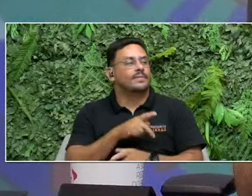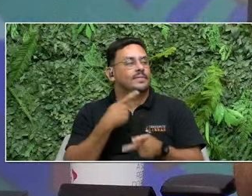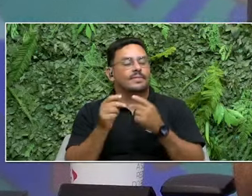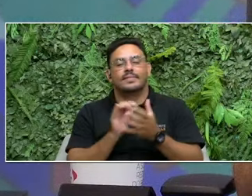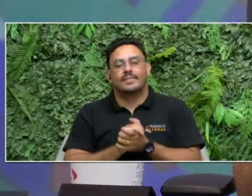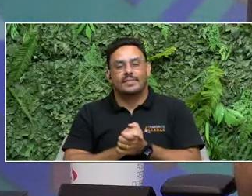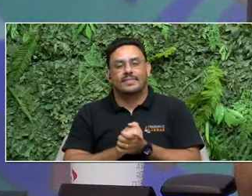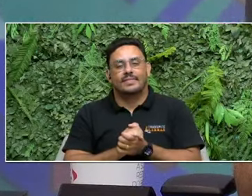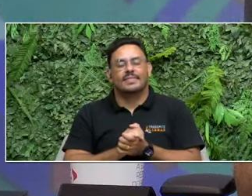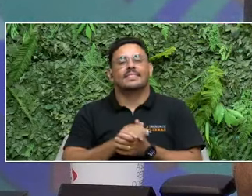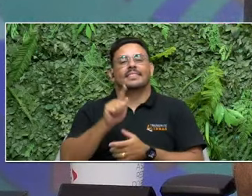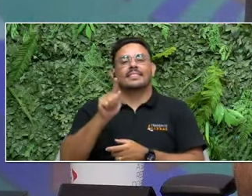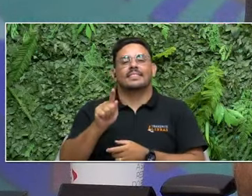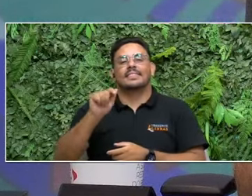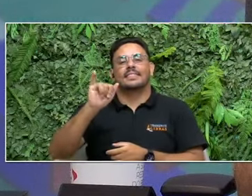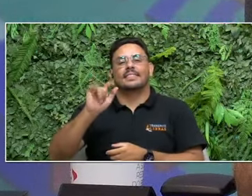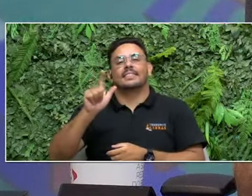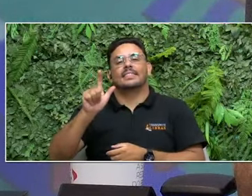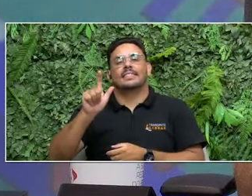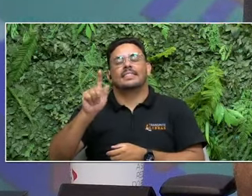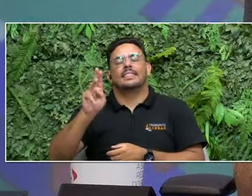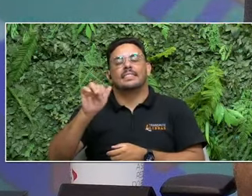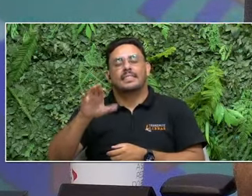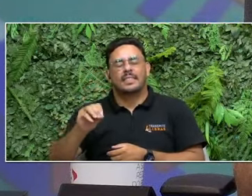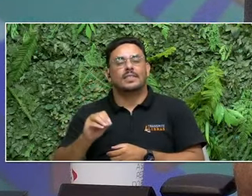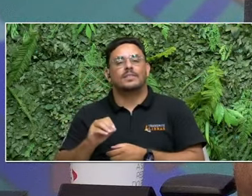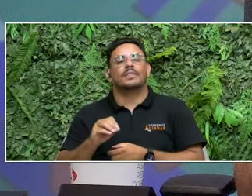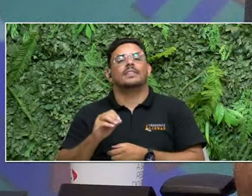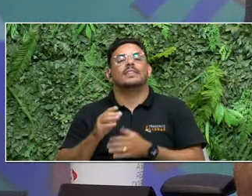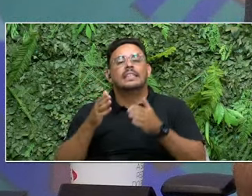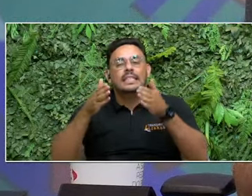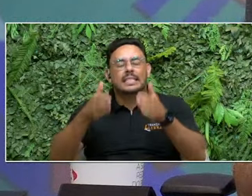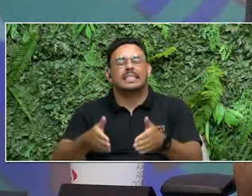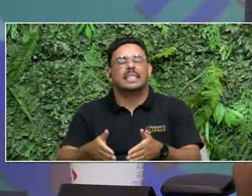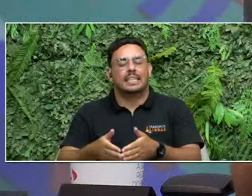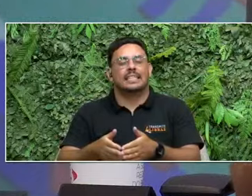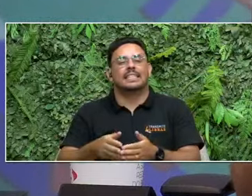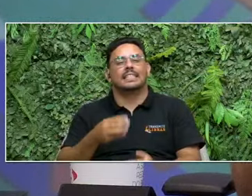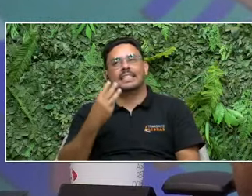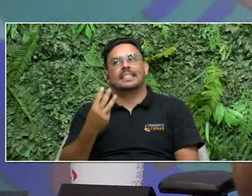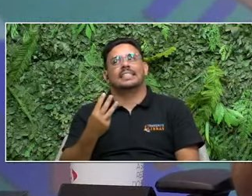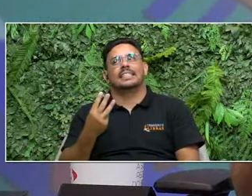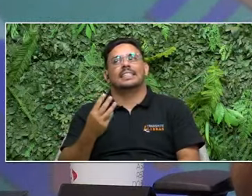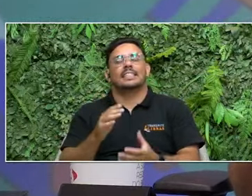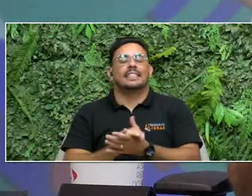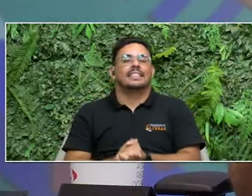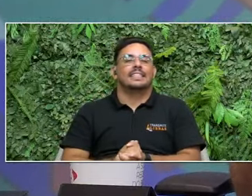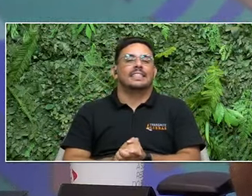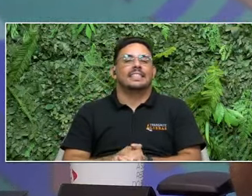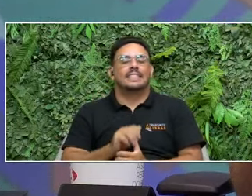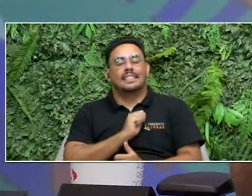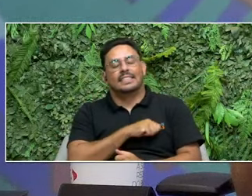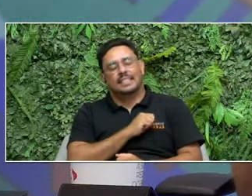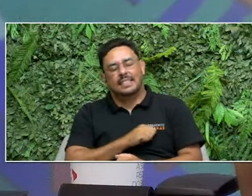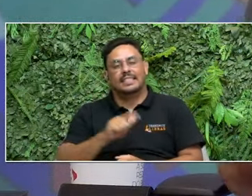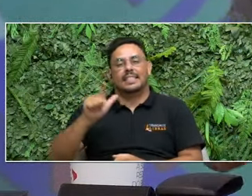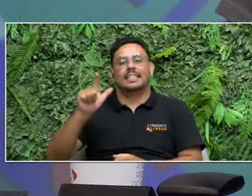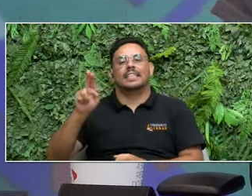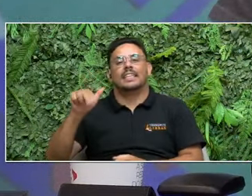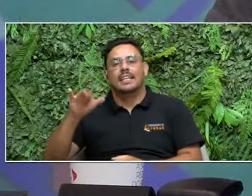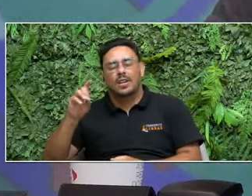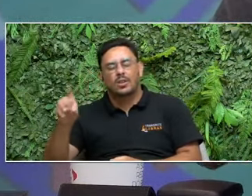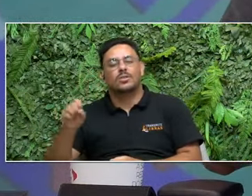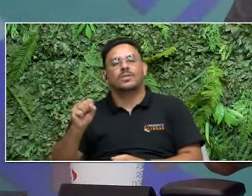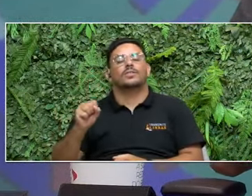falou que o Gilbert chega antes eu falei que tem que apontar o nariz apontar o nariz tem três né por no Lourdes no centro